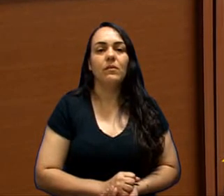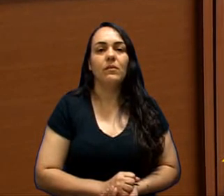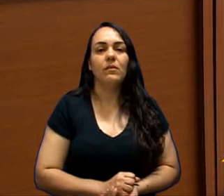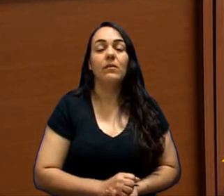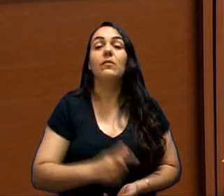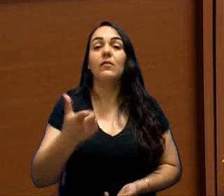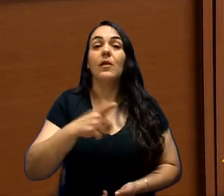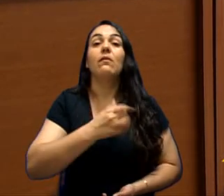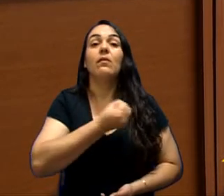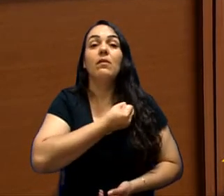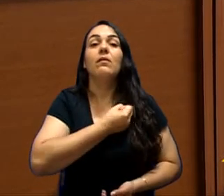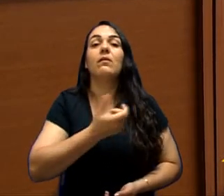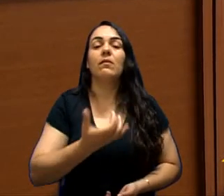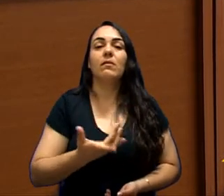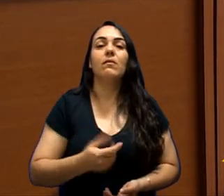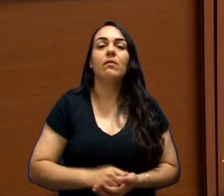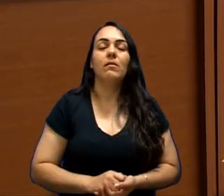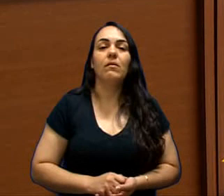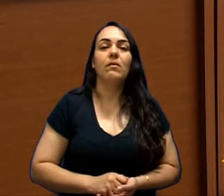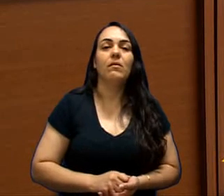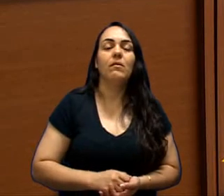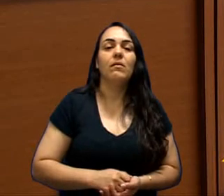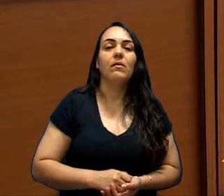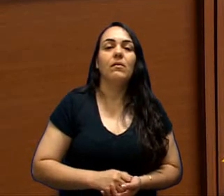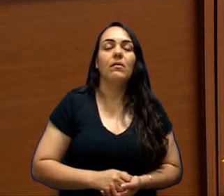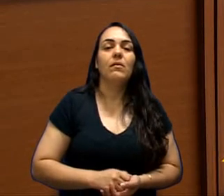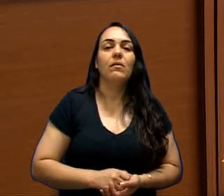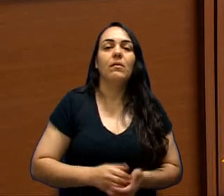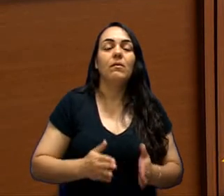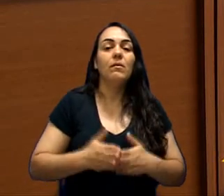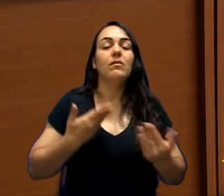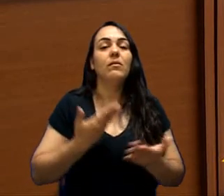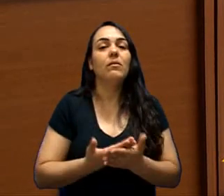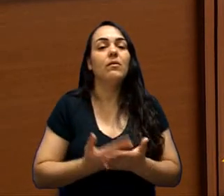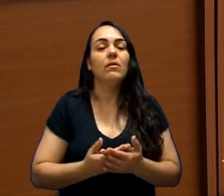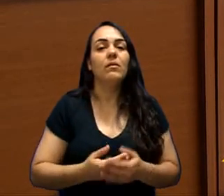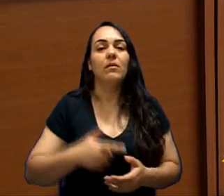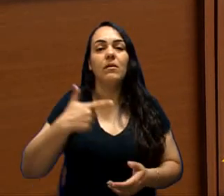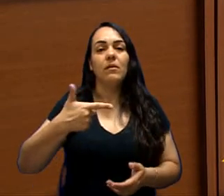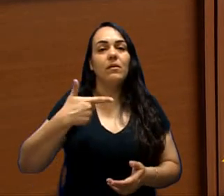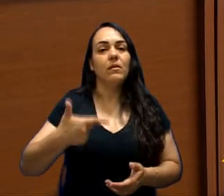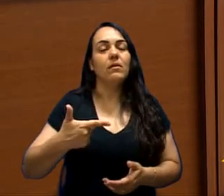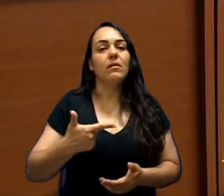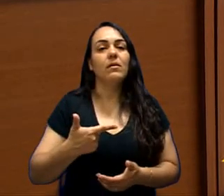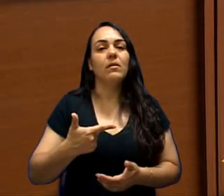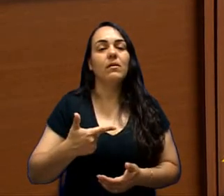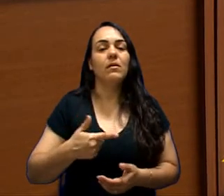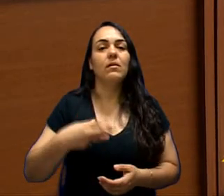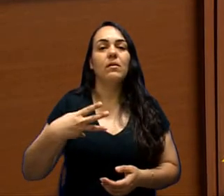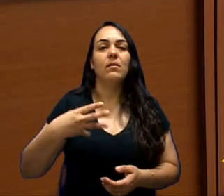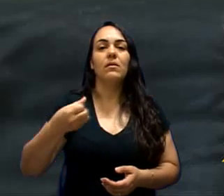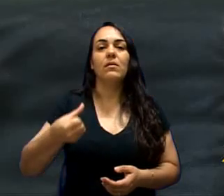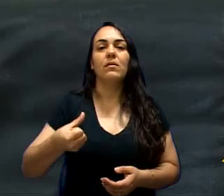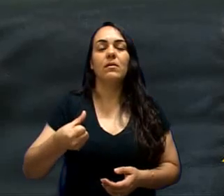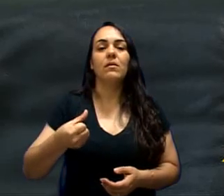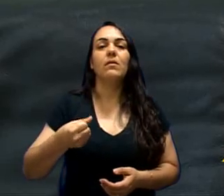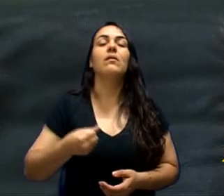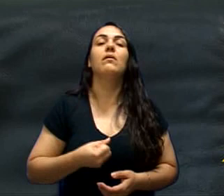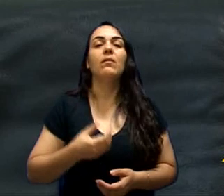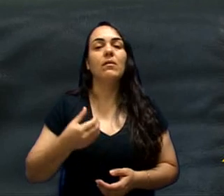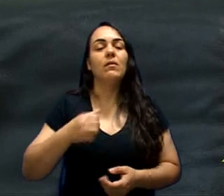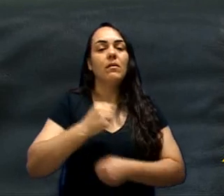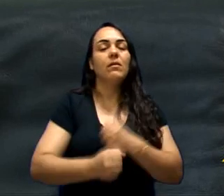Tem o número, vereadora? Tenho. Eu peço destaque no 22... É, precisa ver se é esse mesmo.